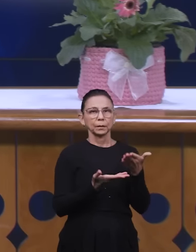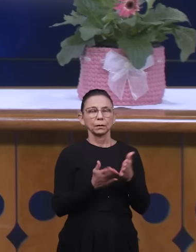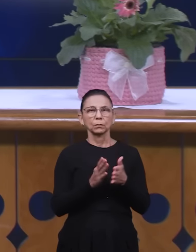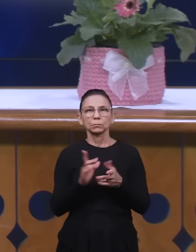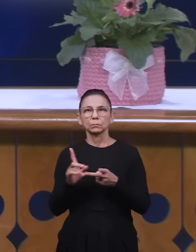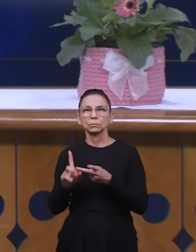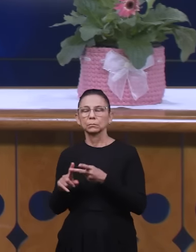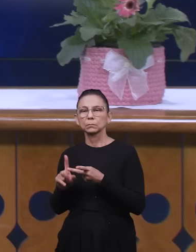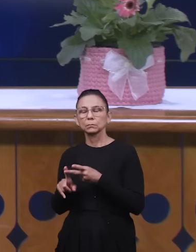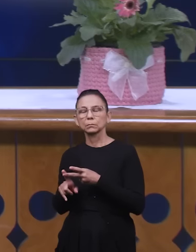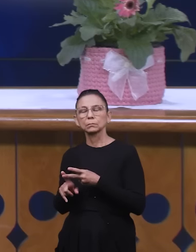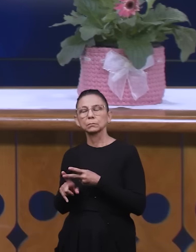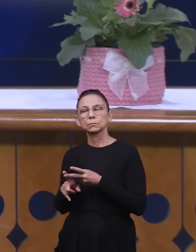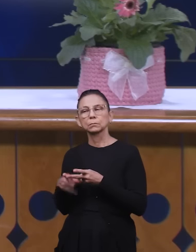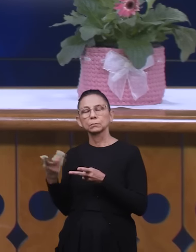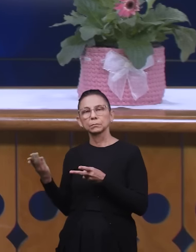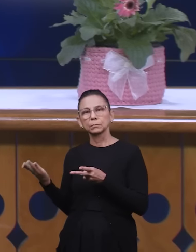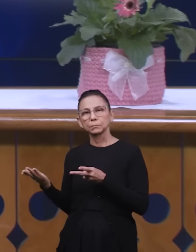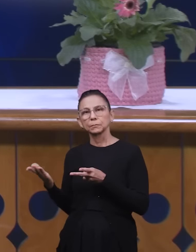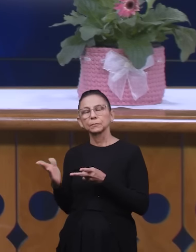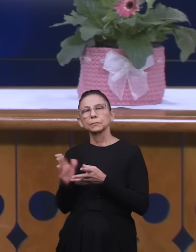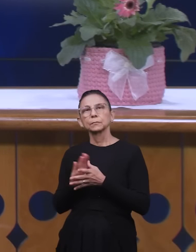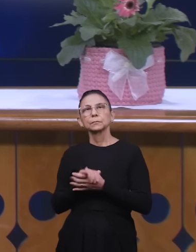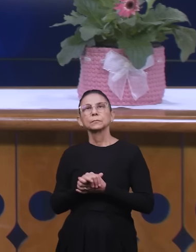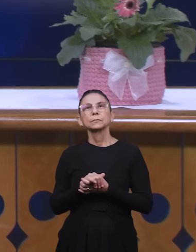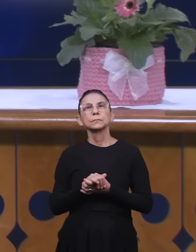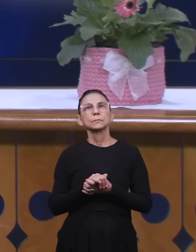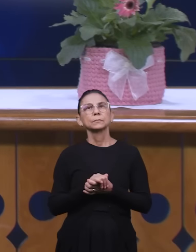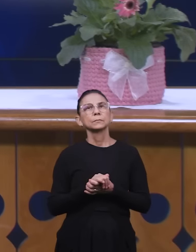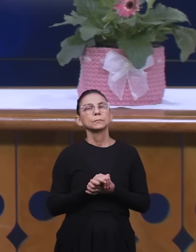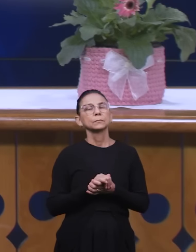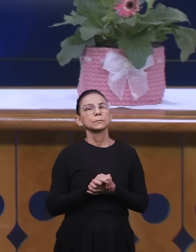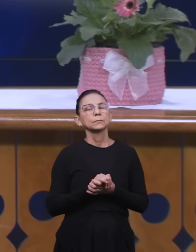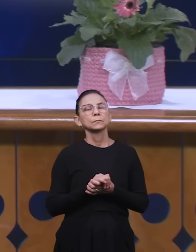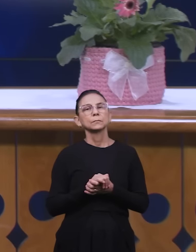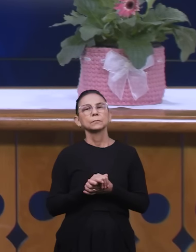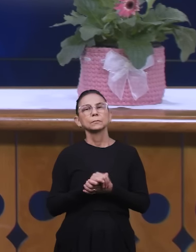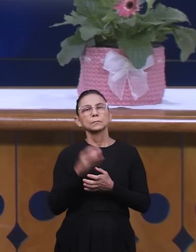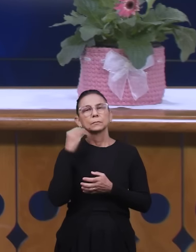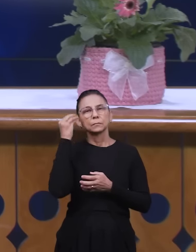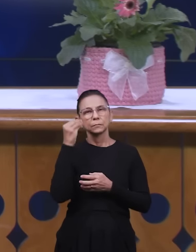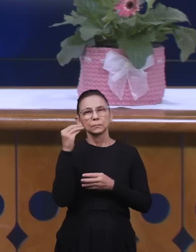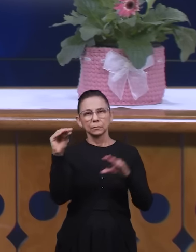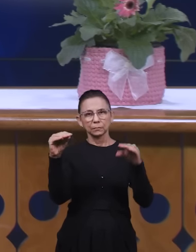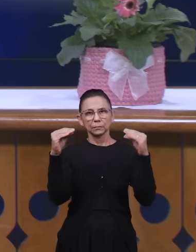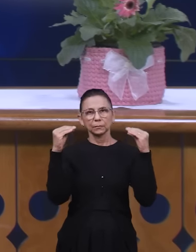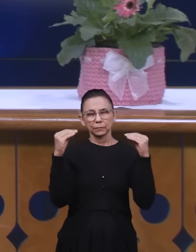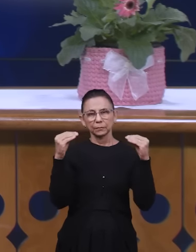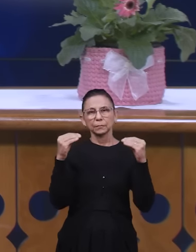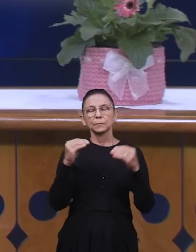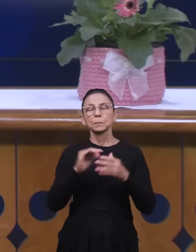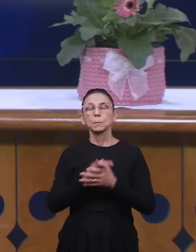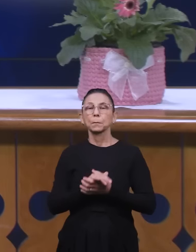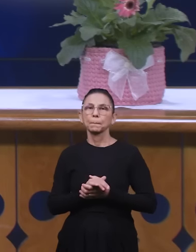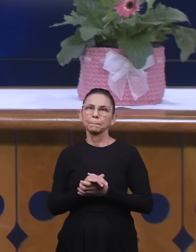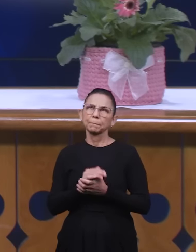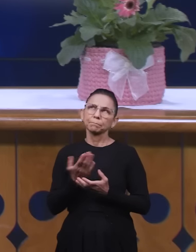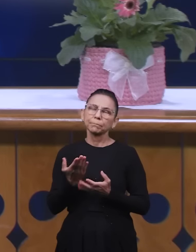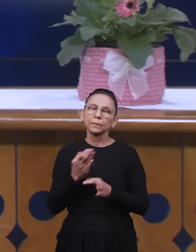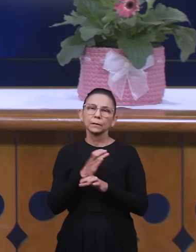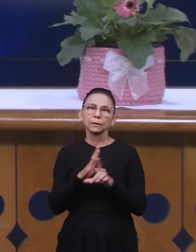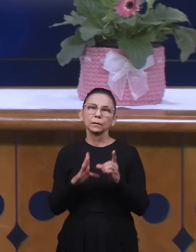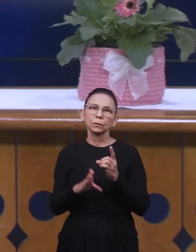exterior. Também vai aparecer na tela um QR Code para você enviar a sua experiência